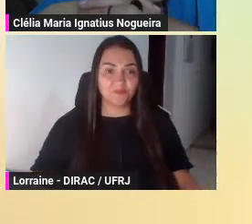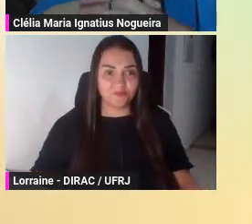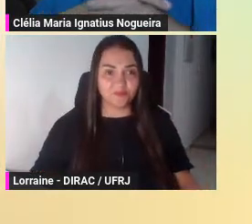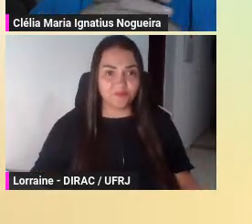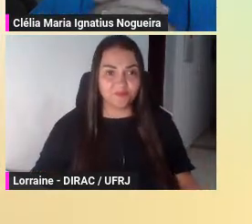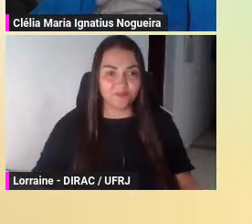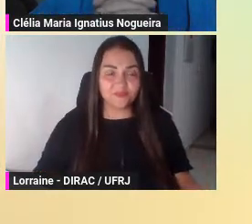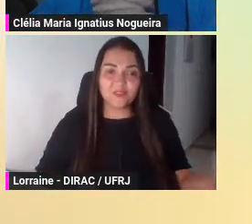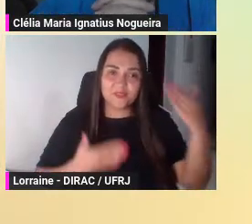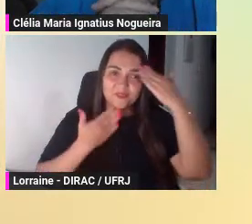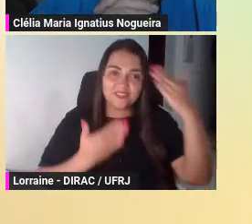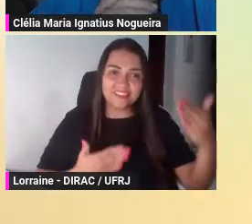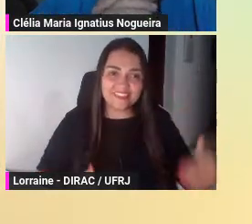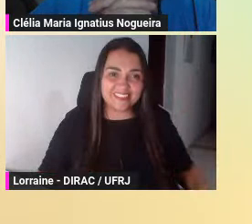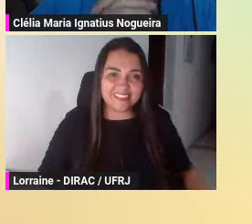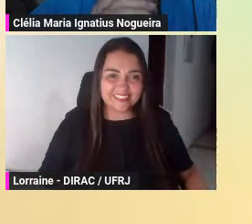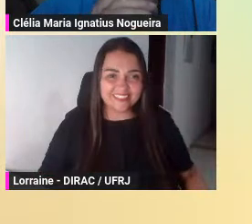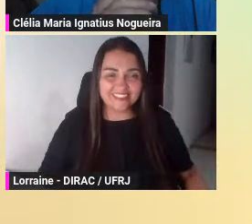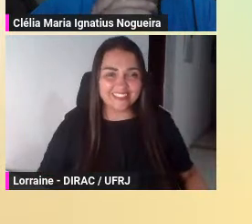Obrigada.